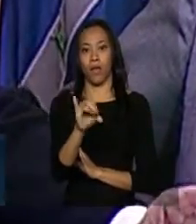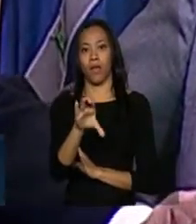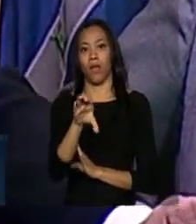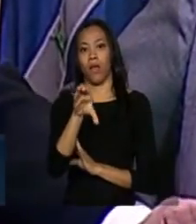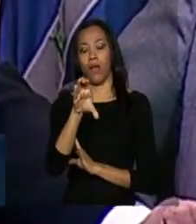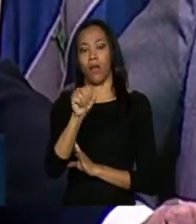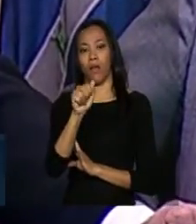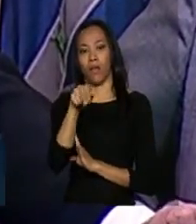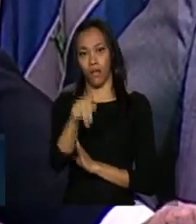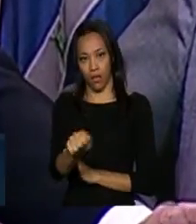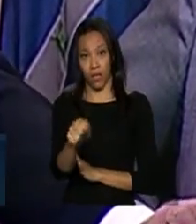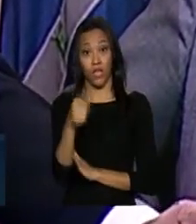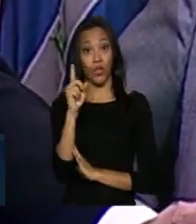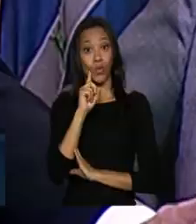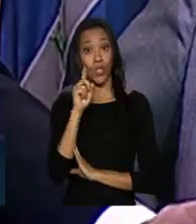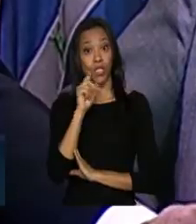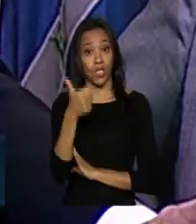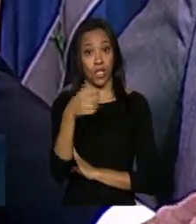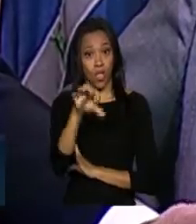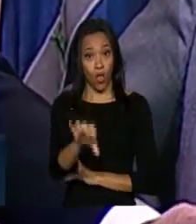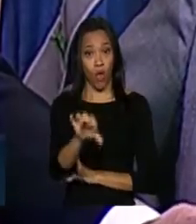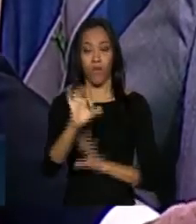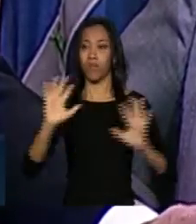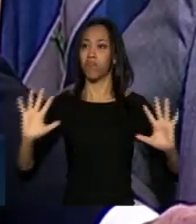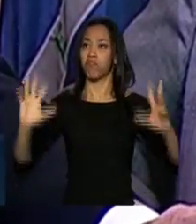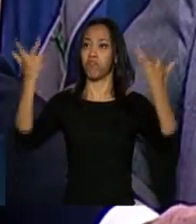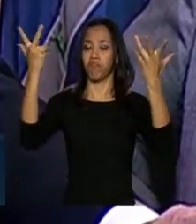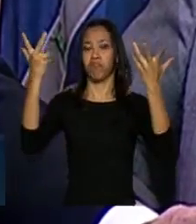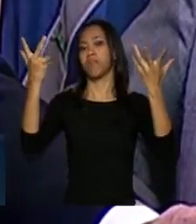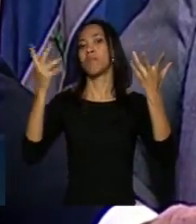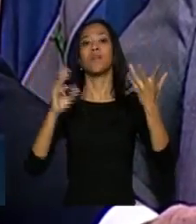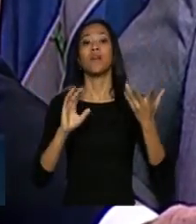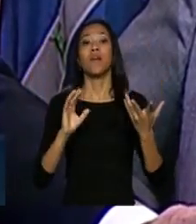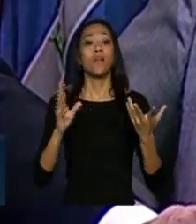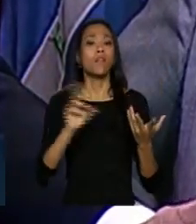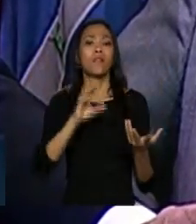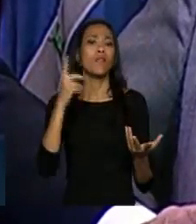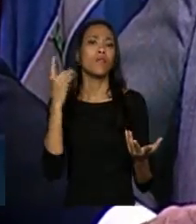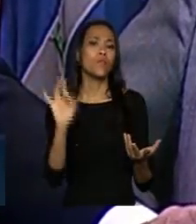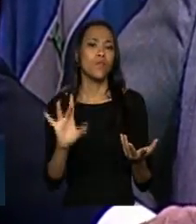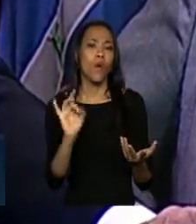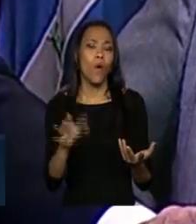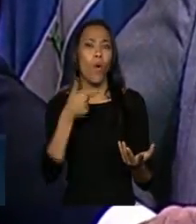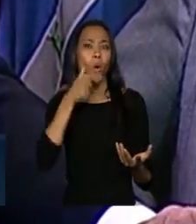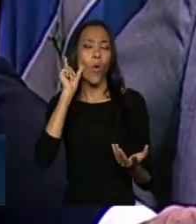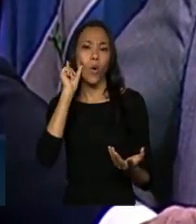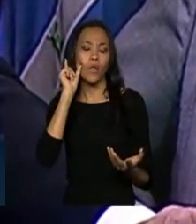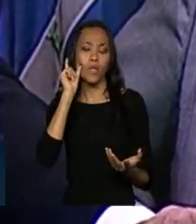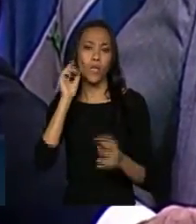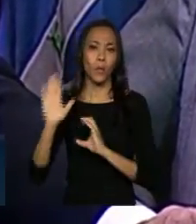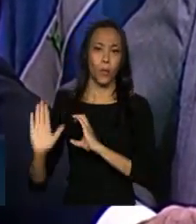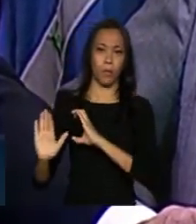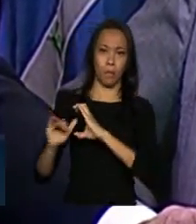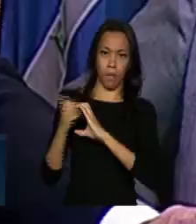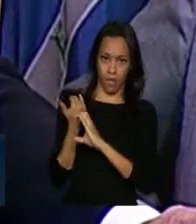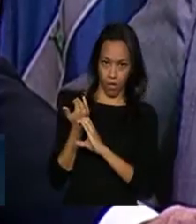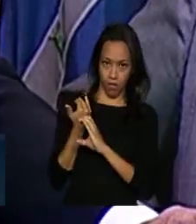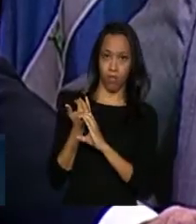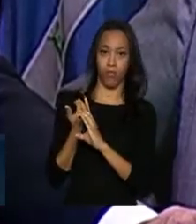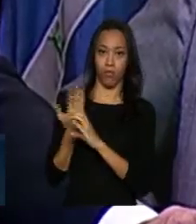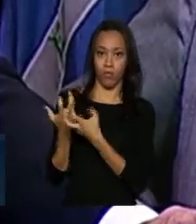sendo comemorado. Não mais só pela Ibero-América e Latino-América. Ontem nós recebemos um e-mail da Gillian